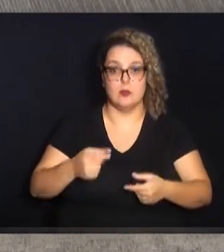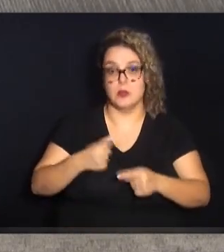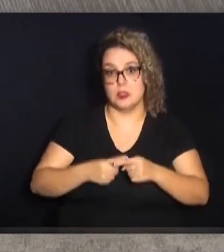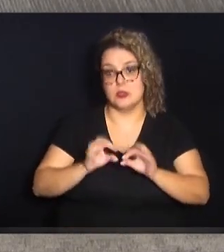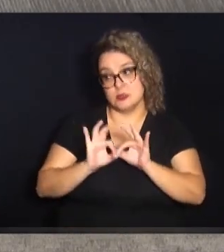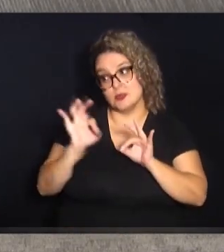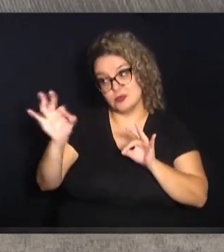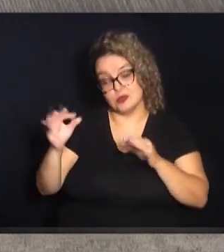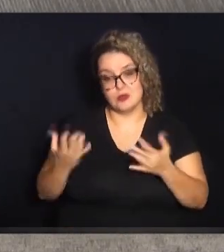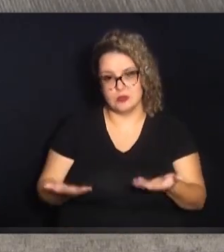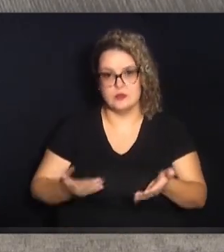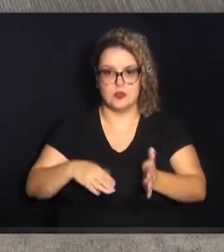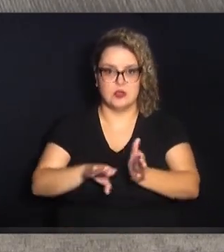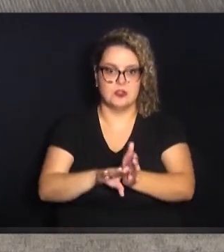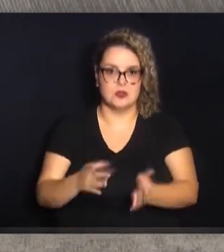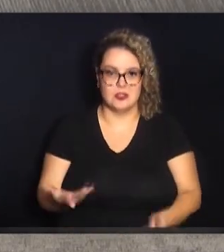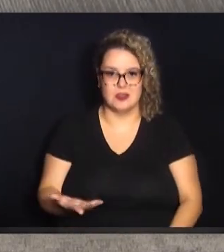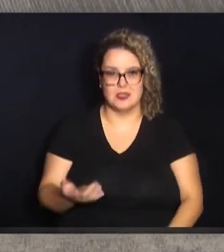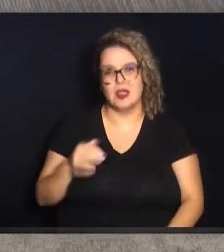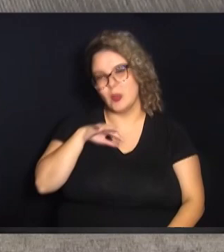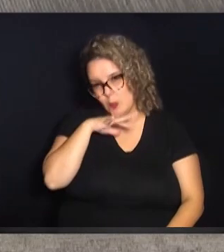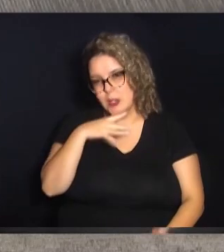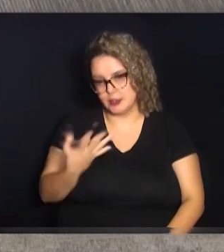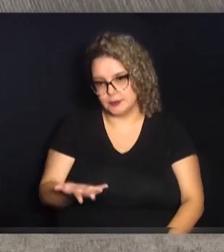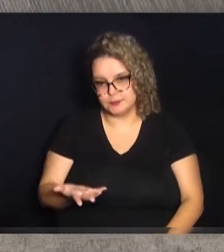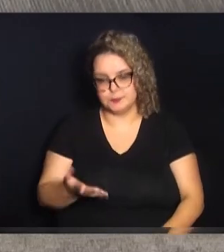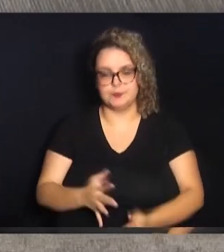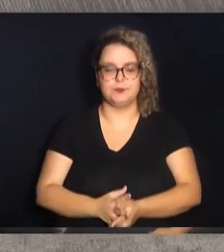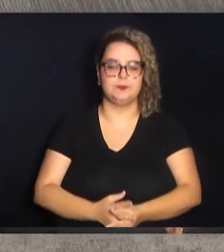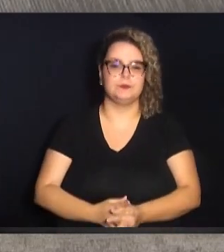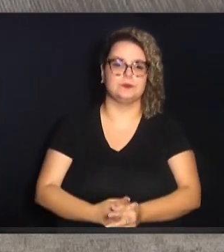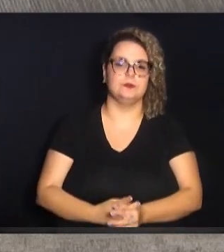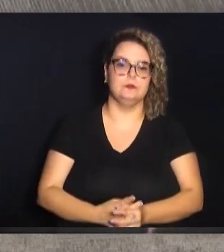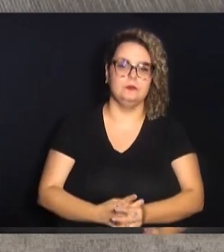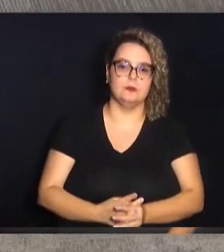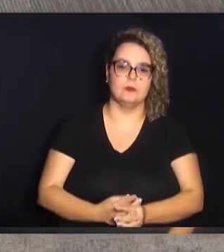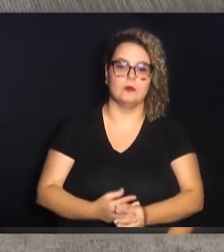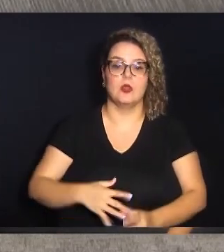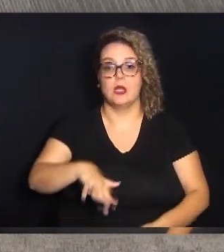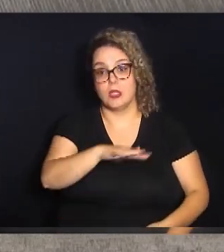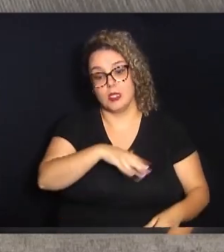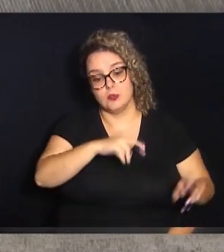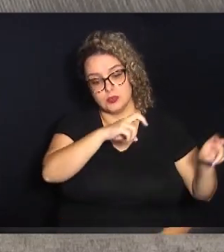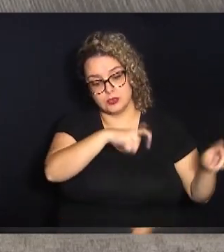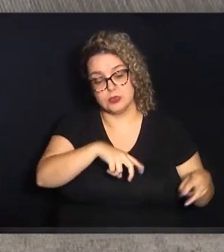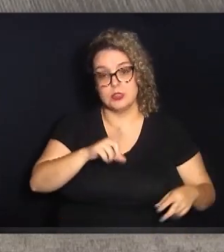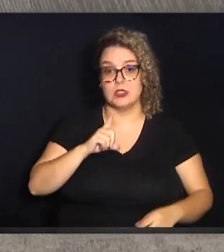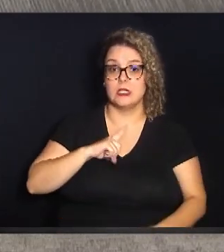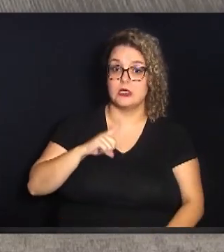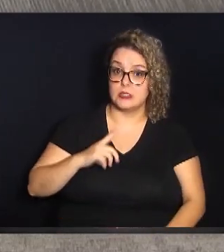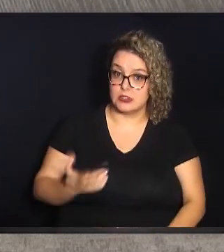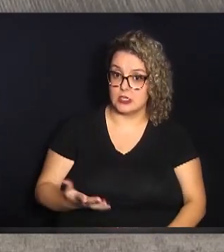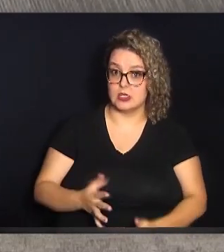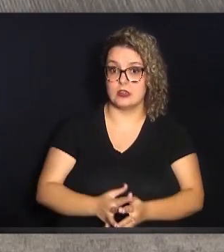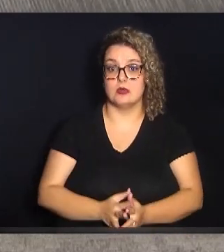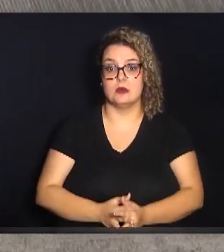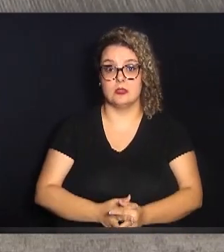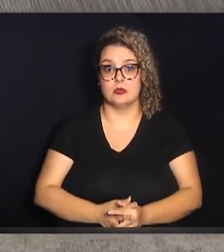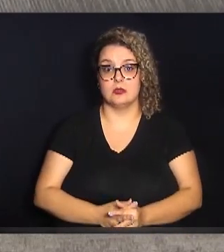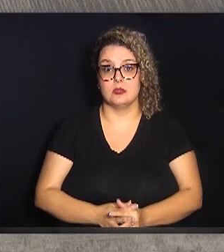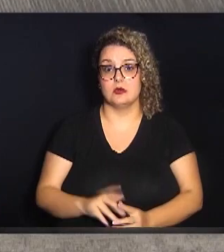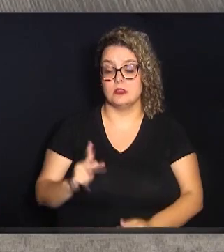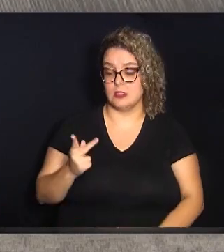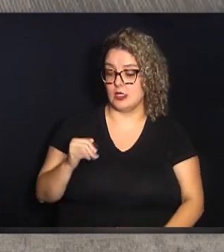vierem de longe vem já não frescos né tem é da Z Rural também que nós temos a questão